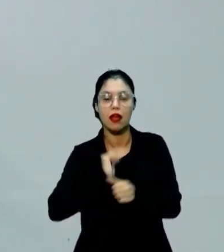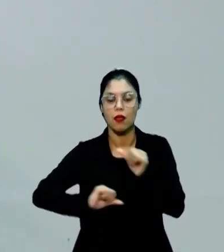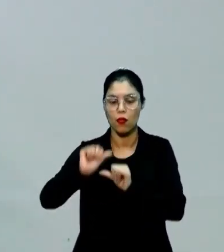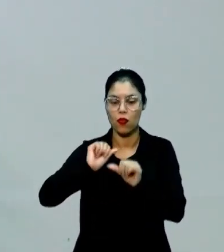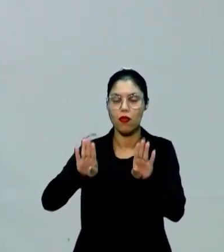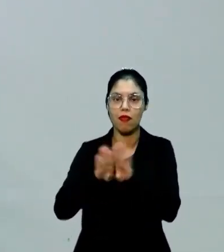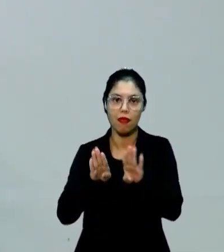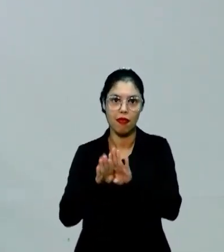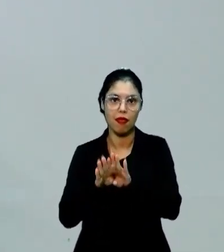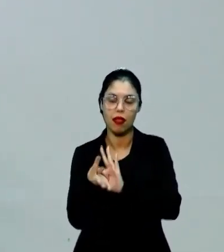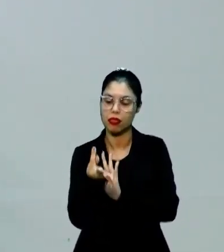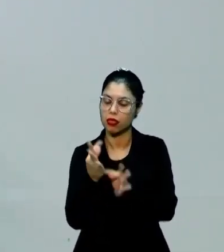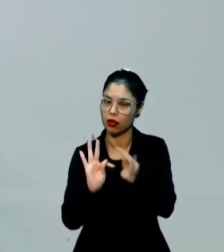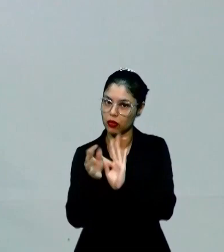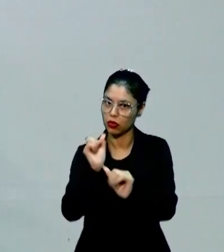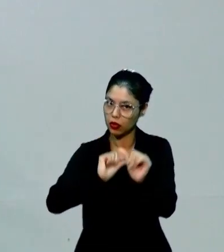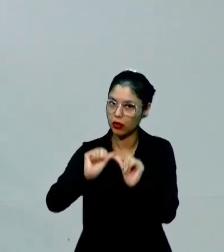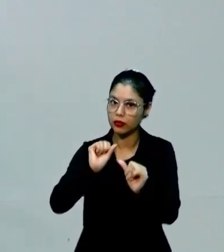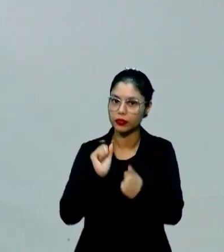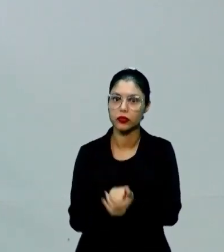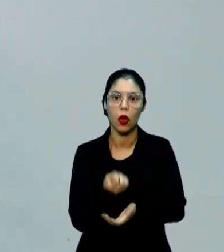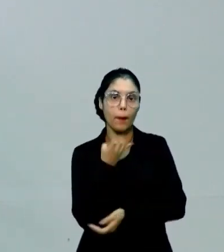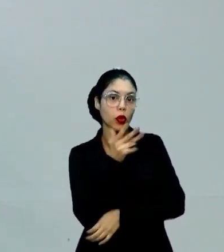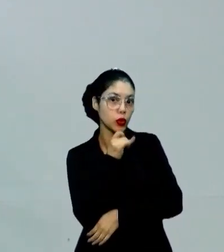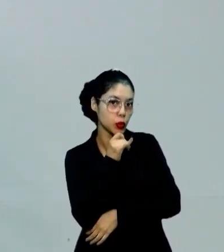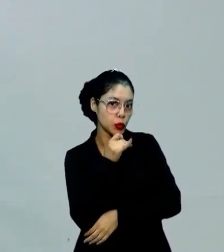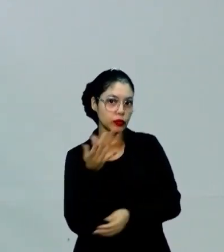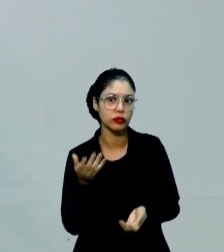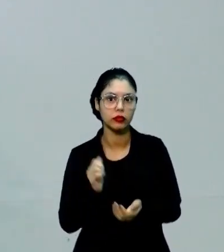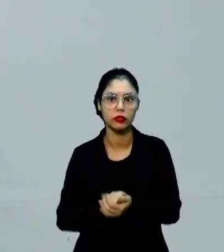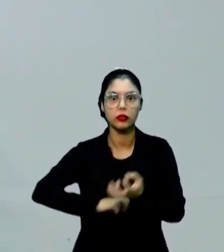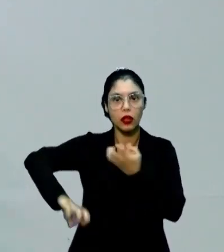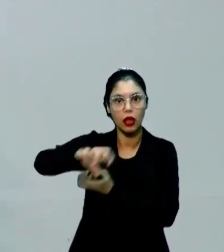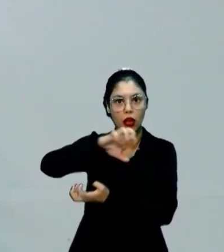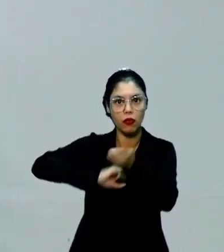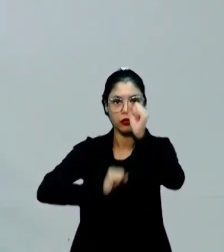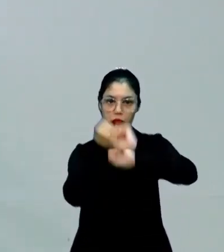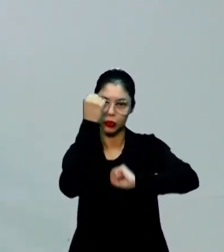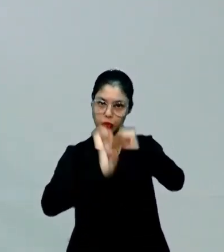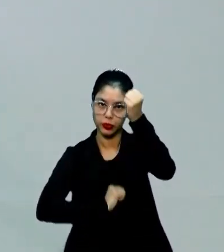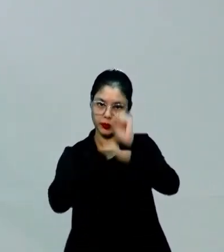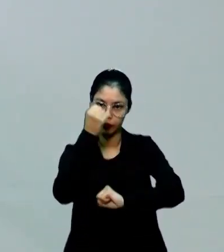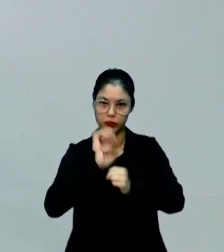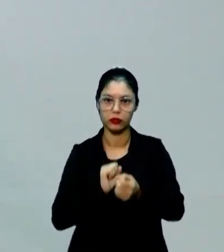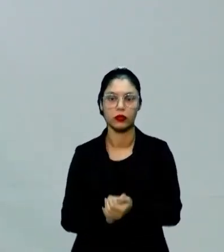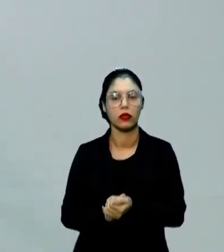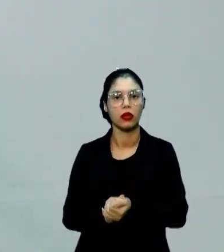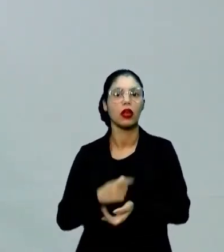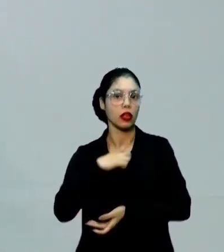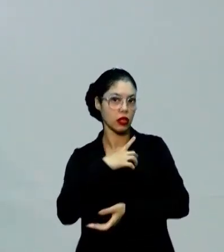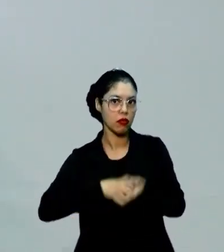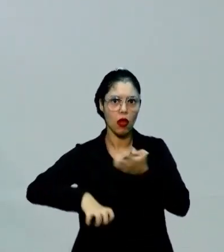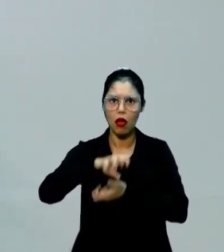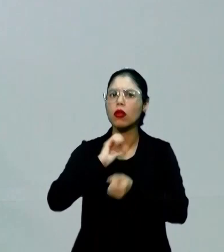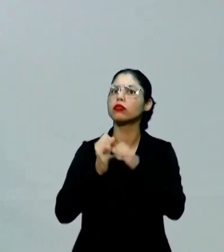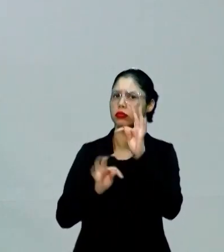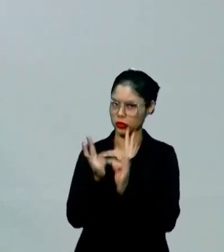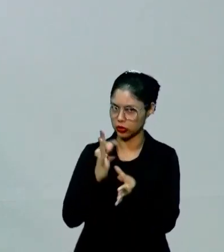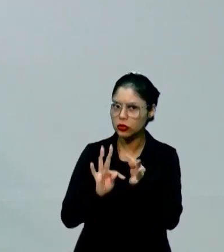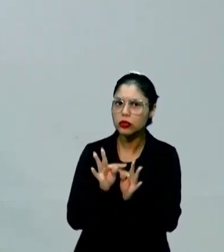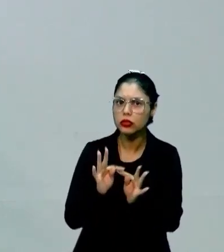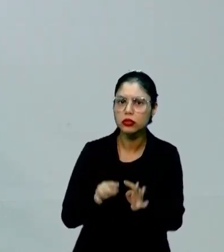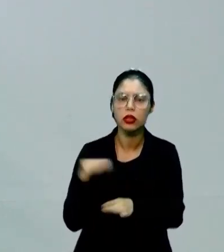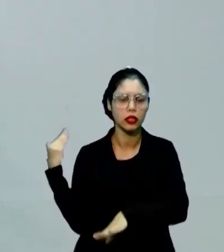alterações tecnológicas. Um bom exemplo, a Revolução Industrial. Foi uma revolução tecnológica